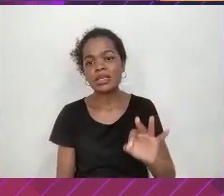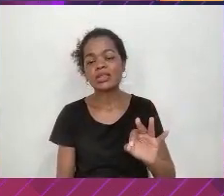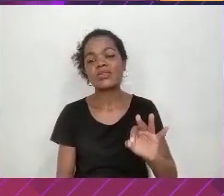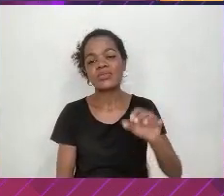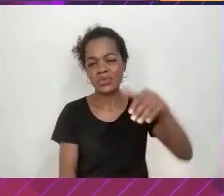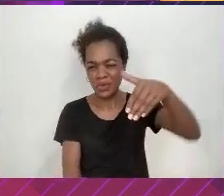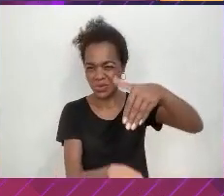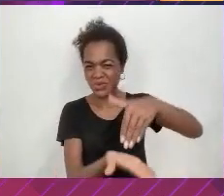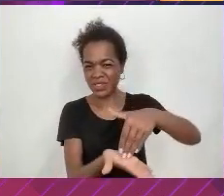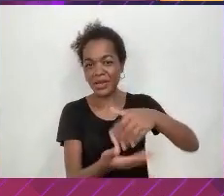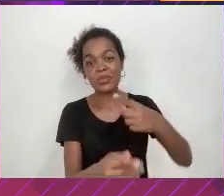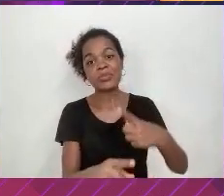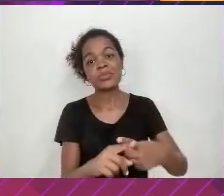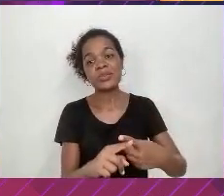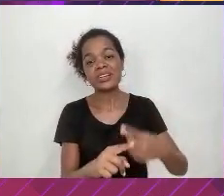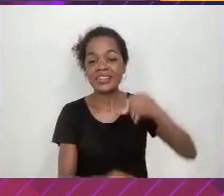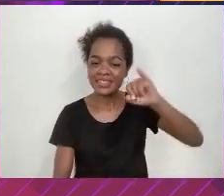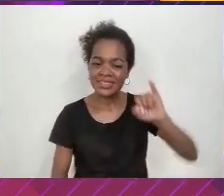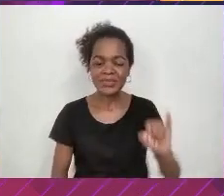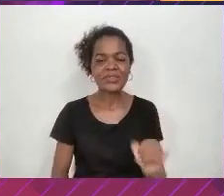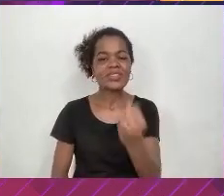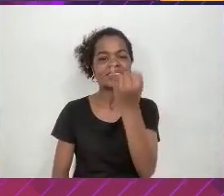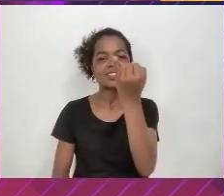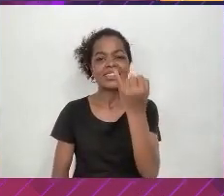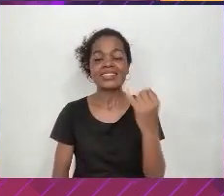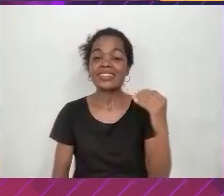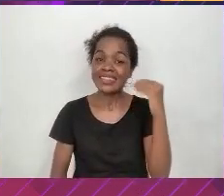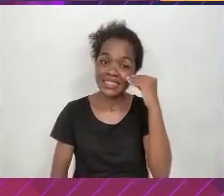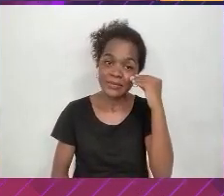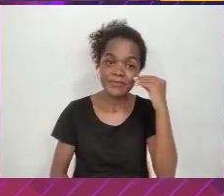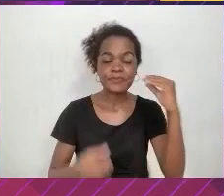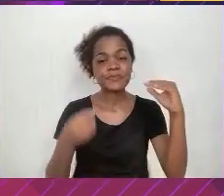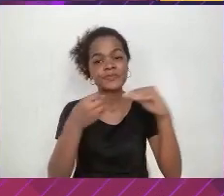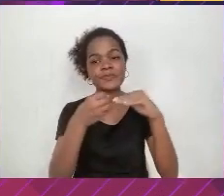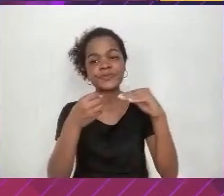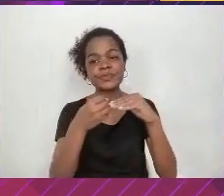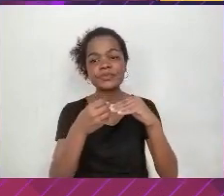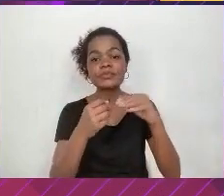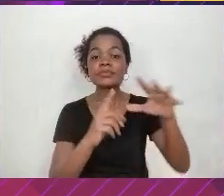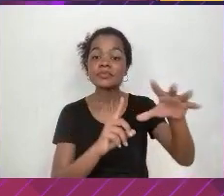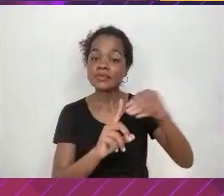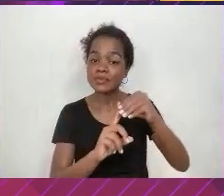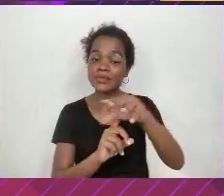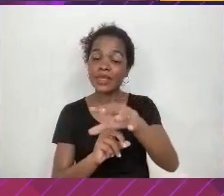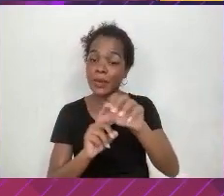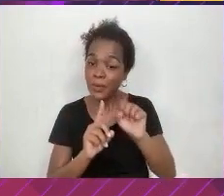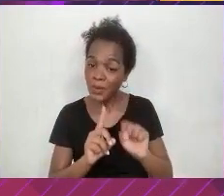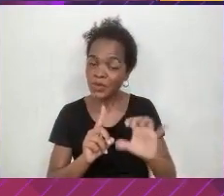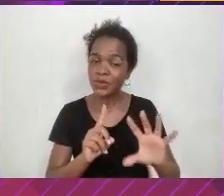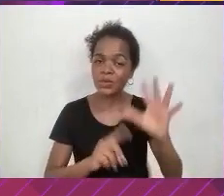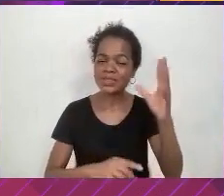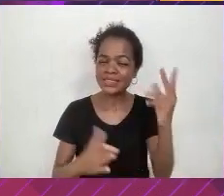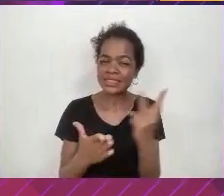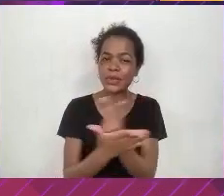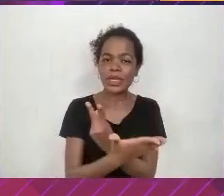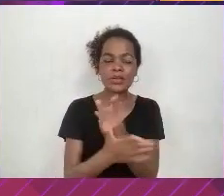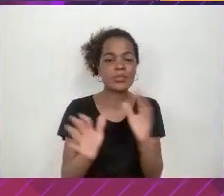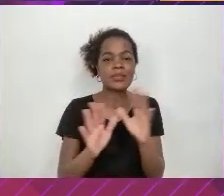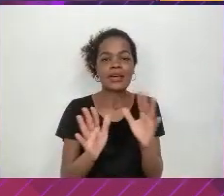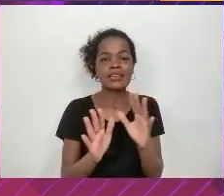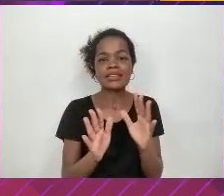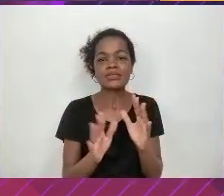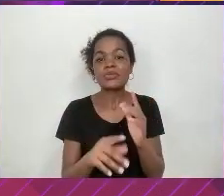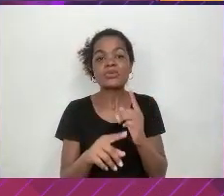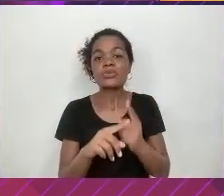está testando dados. A gente está vendo a nossa origem, a nossa API pode ter algum bug, mas não vai ser da origem, porque a gente já está resolvendo o bug de